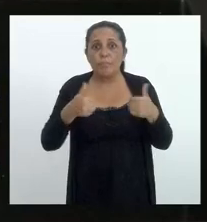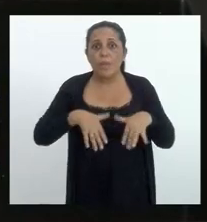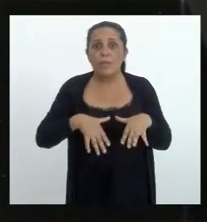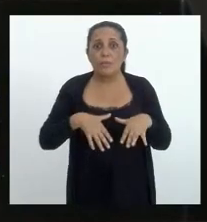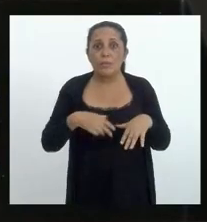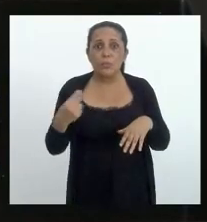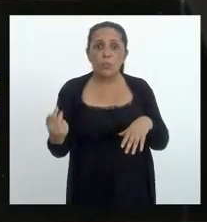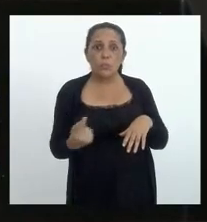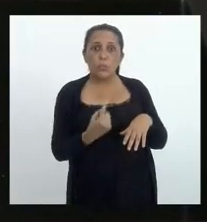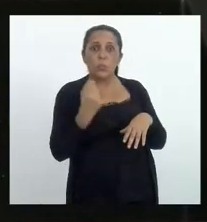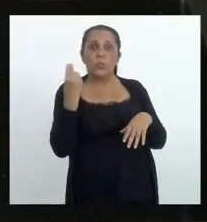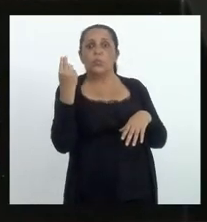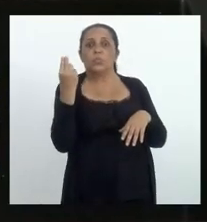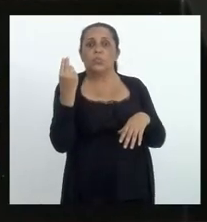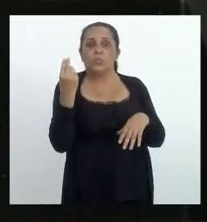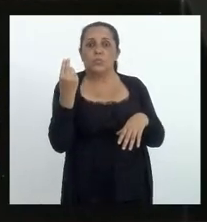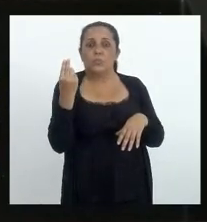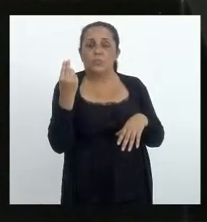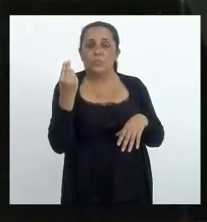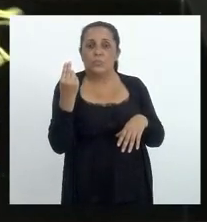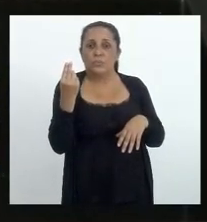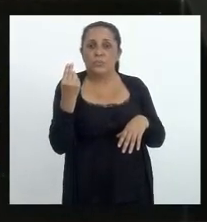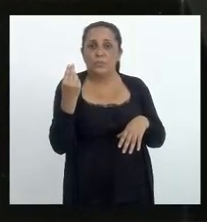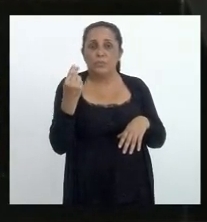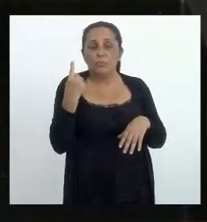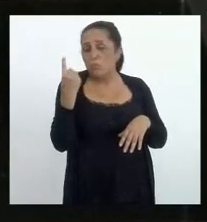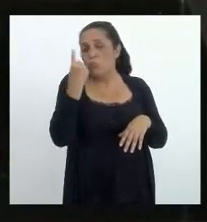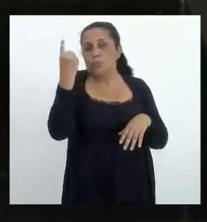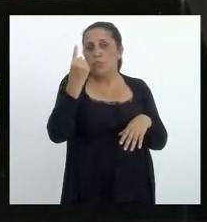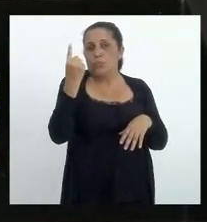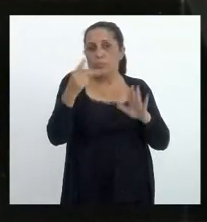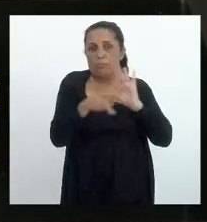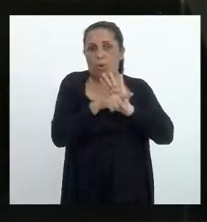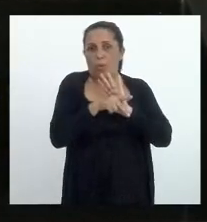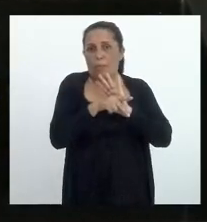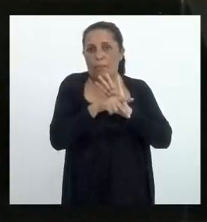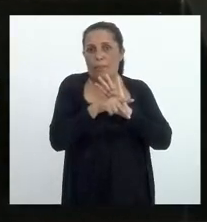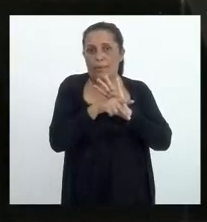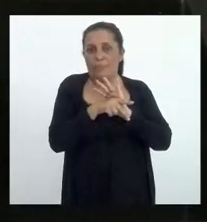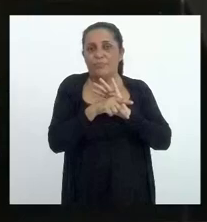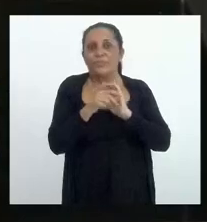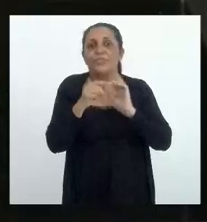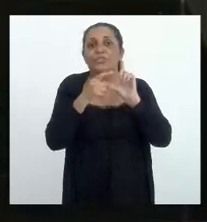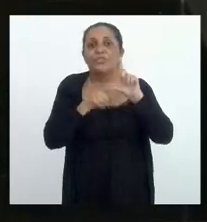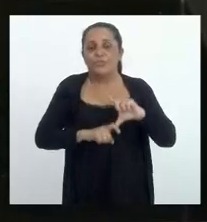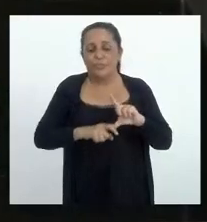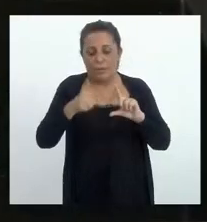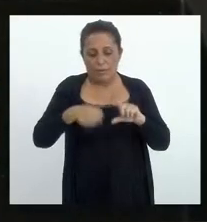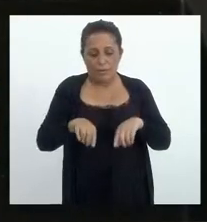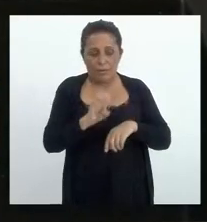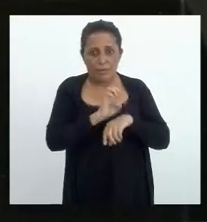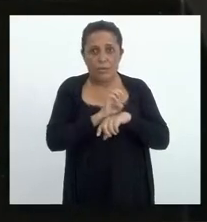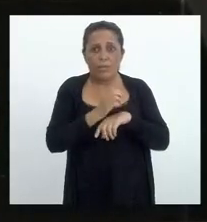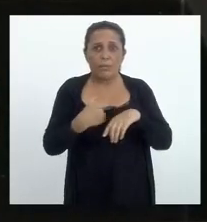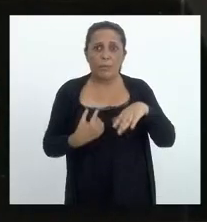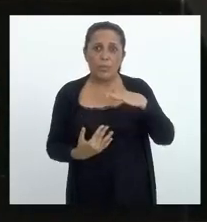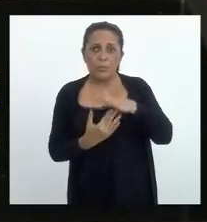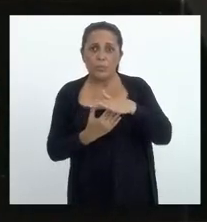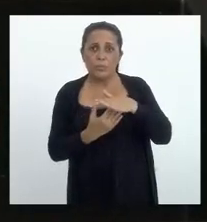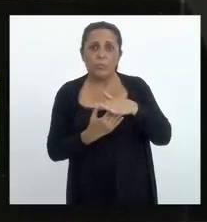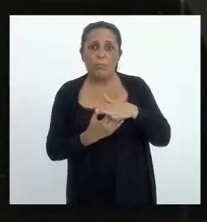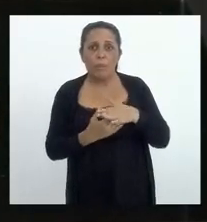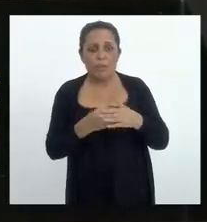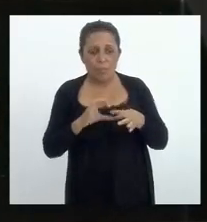serviços da dívida. Ou seja, vamos colocar um teto de gastos para os serviços públicos, mas vamos deixar correr